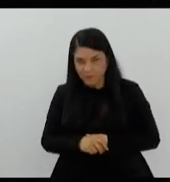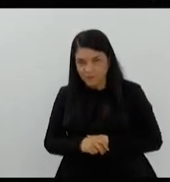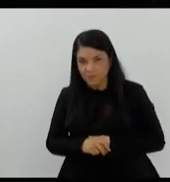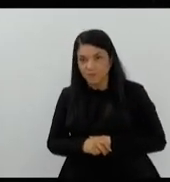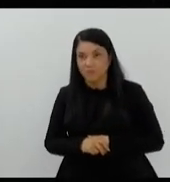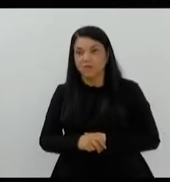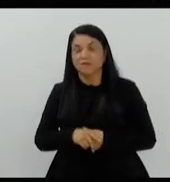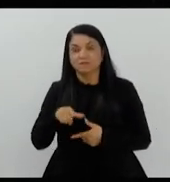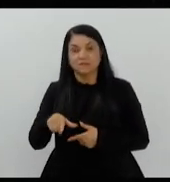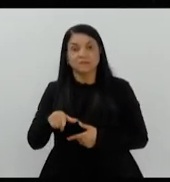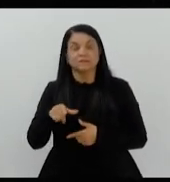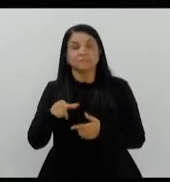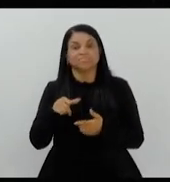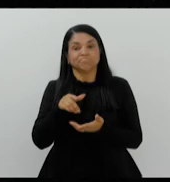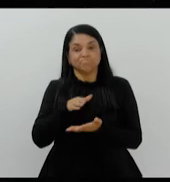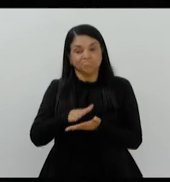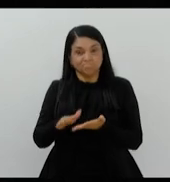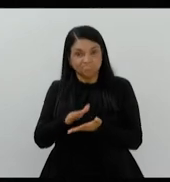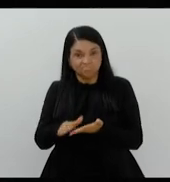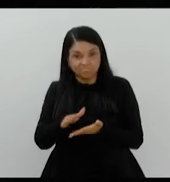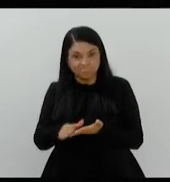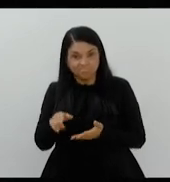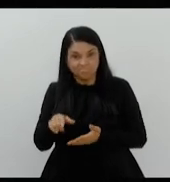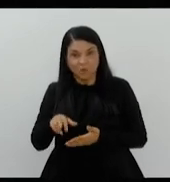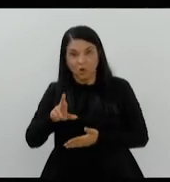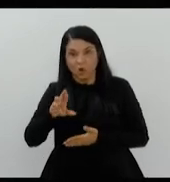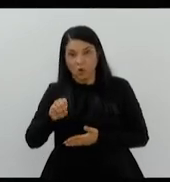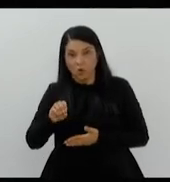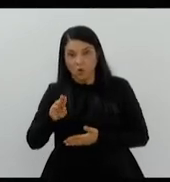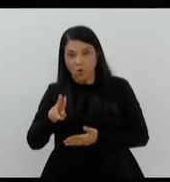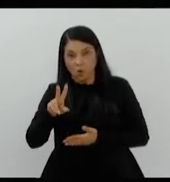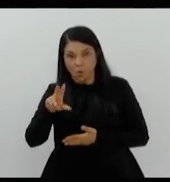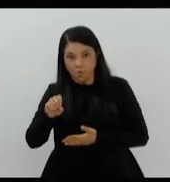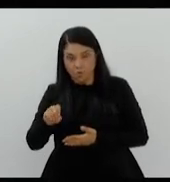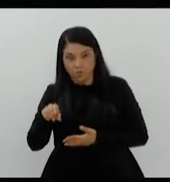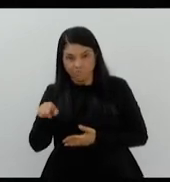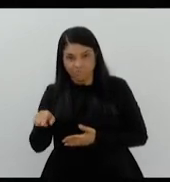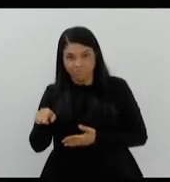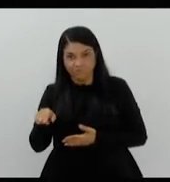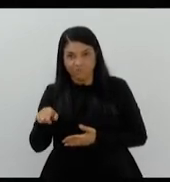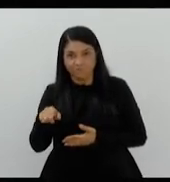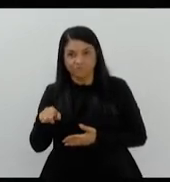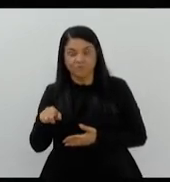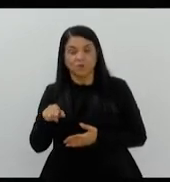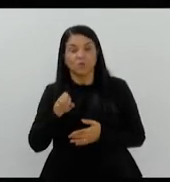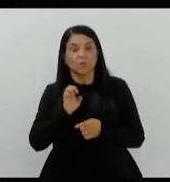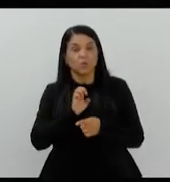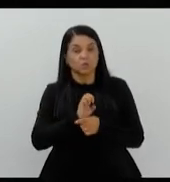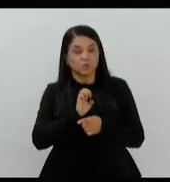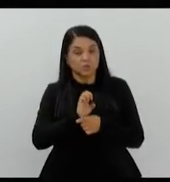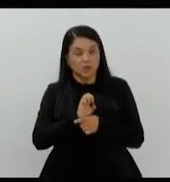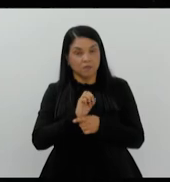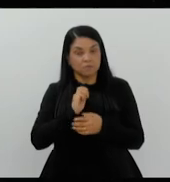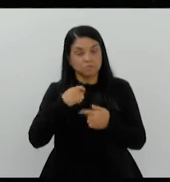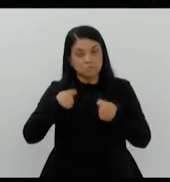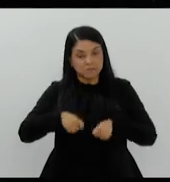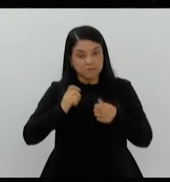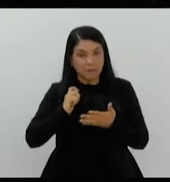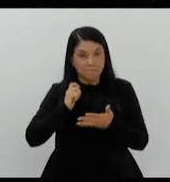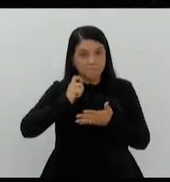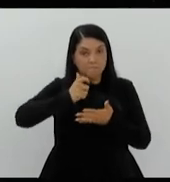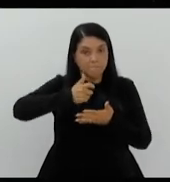Lucinha, o serviço da dívida, isto é, o que o Estado tem que pagar à União,